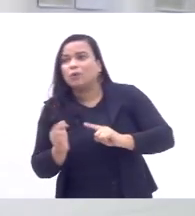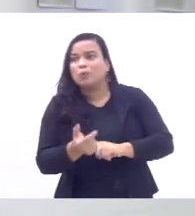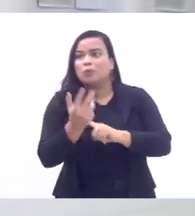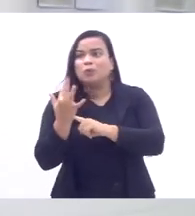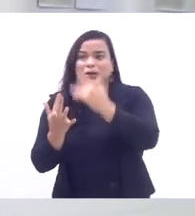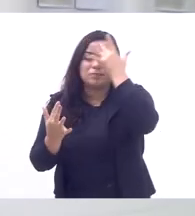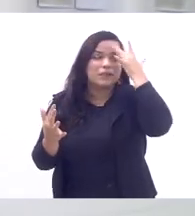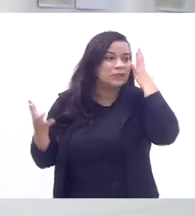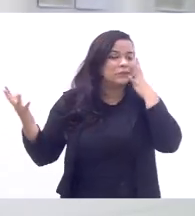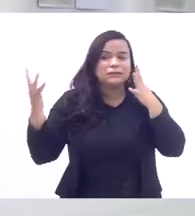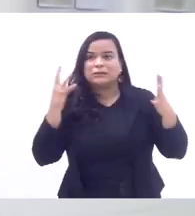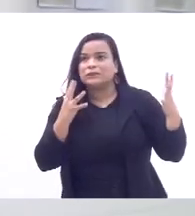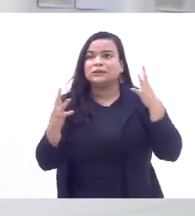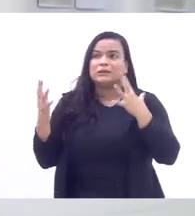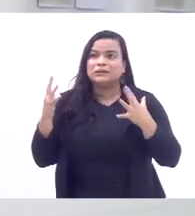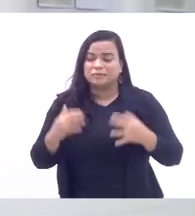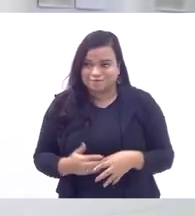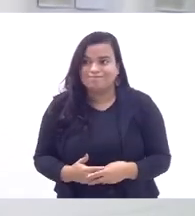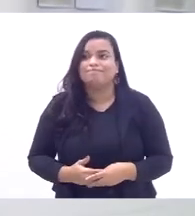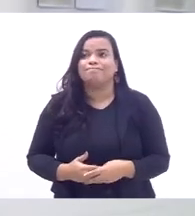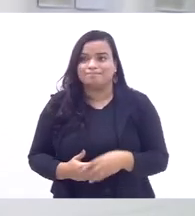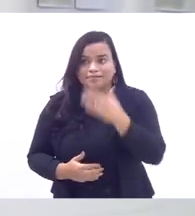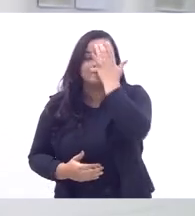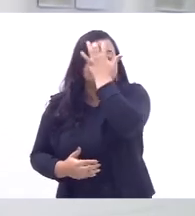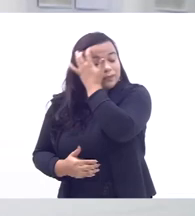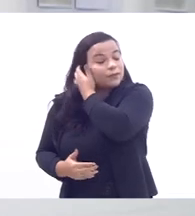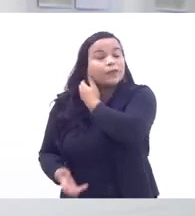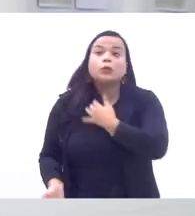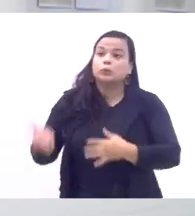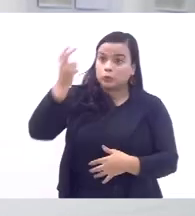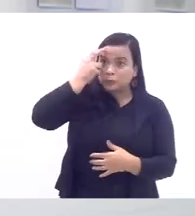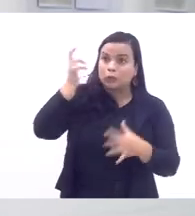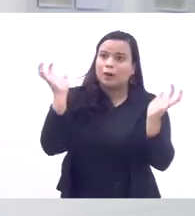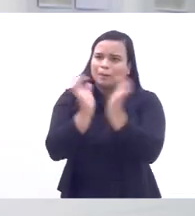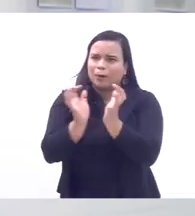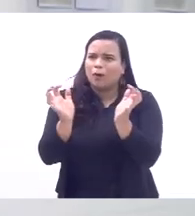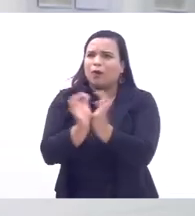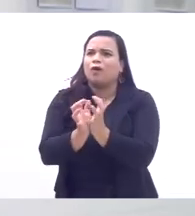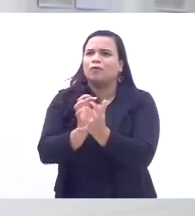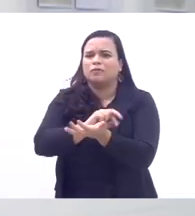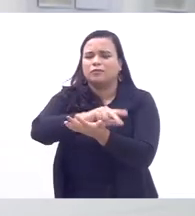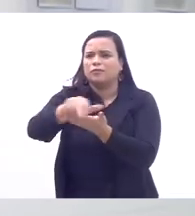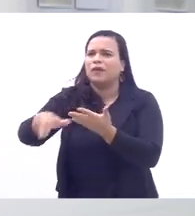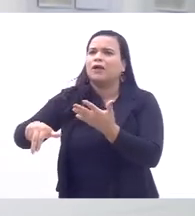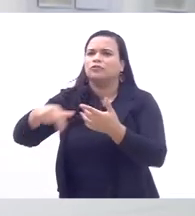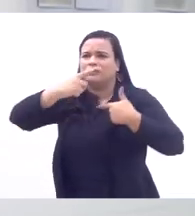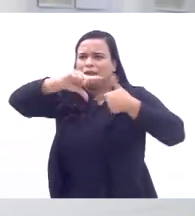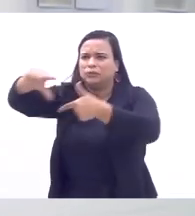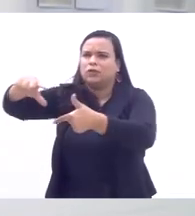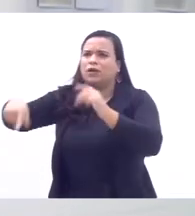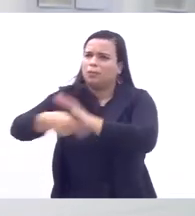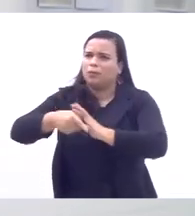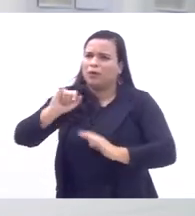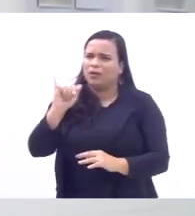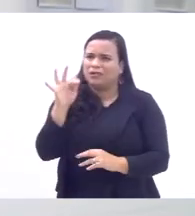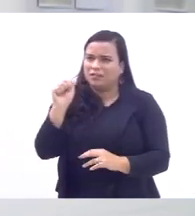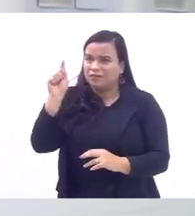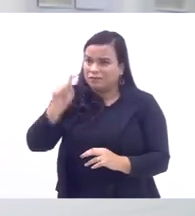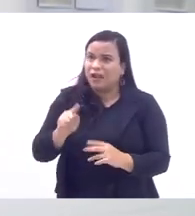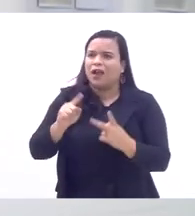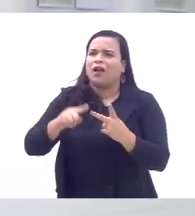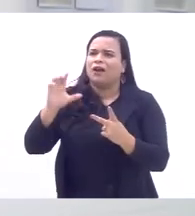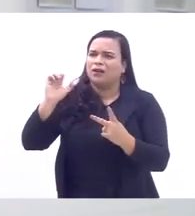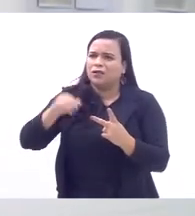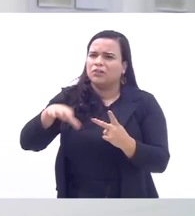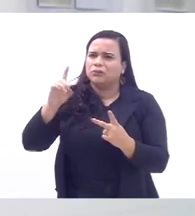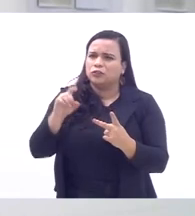de pessoas. E a cultura de povos tradicionais, que o povo de Ifá é, como o povo de Candomblé é,